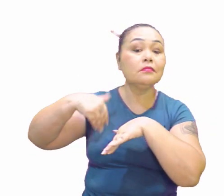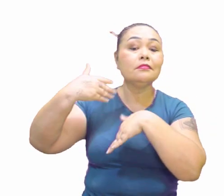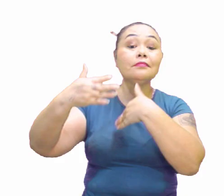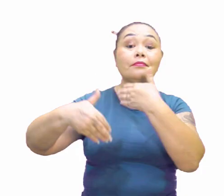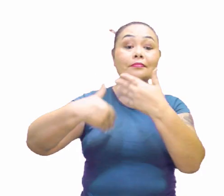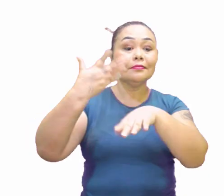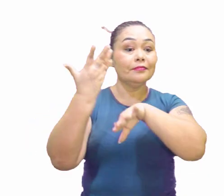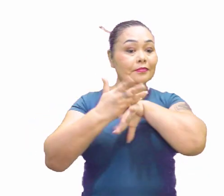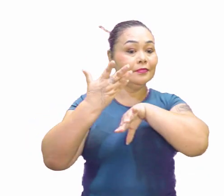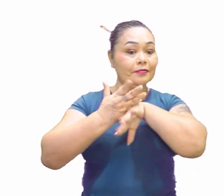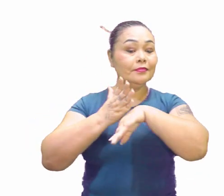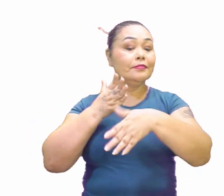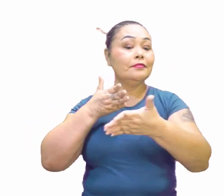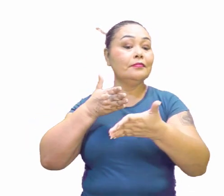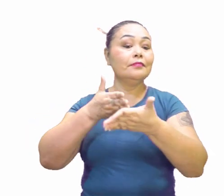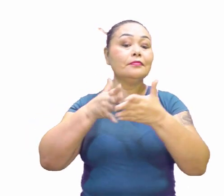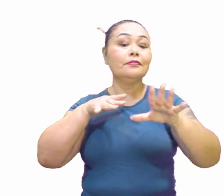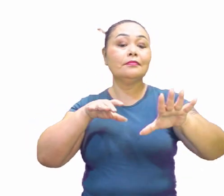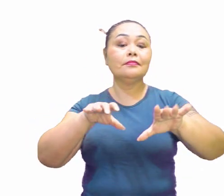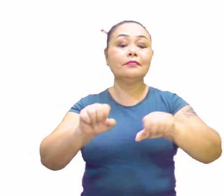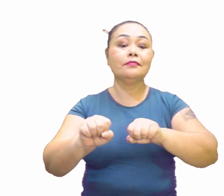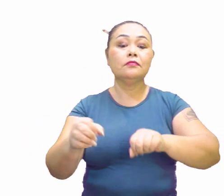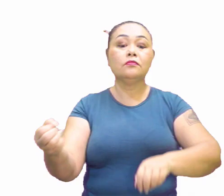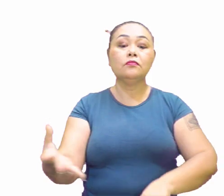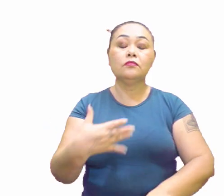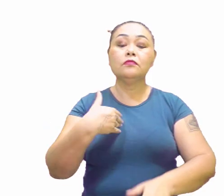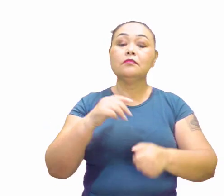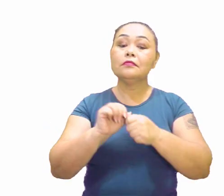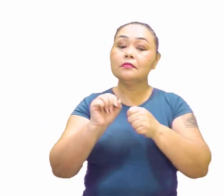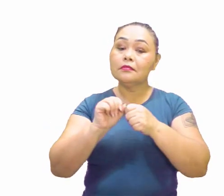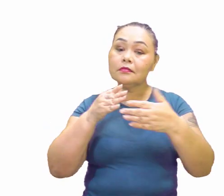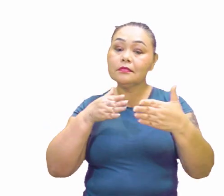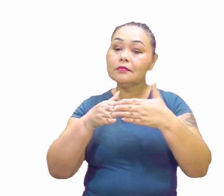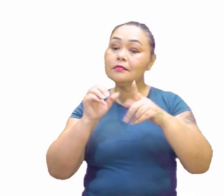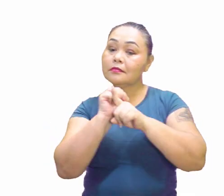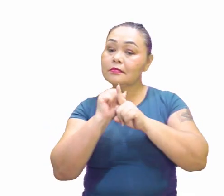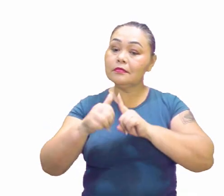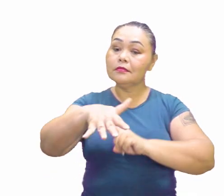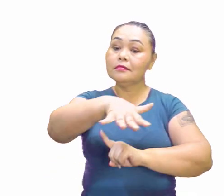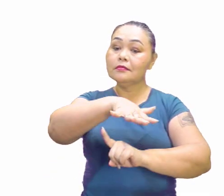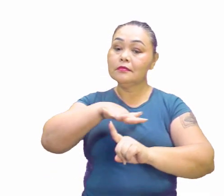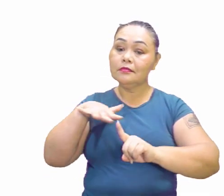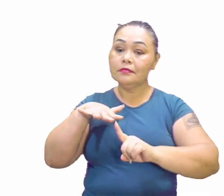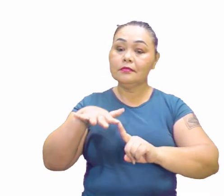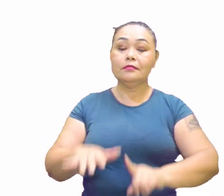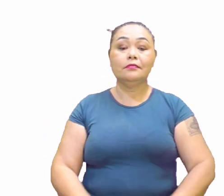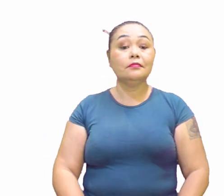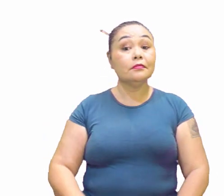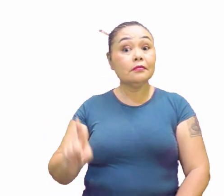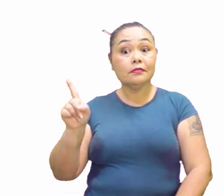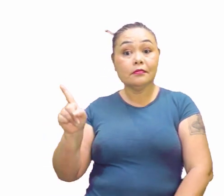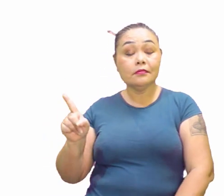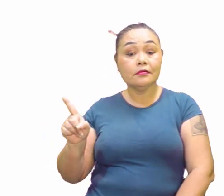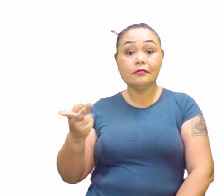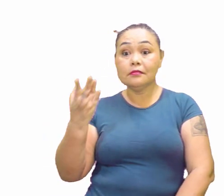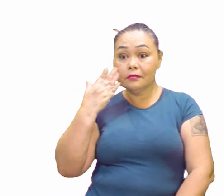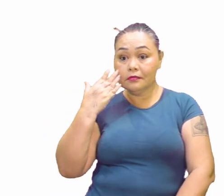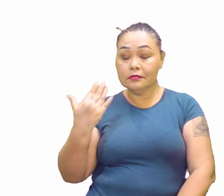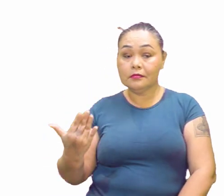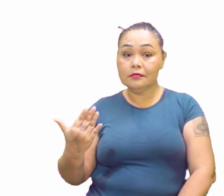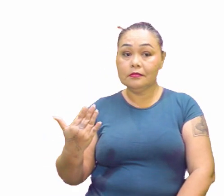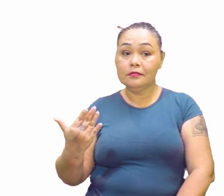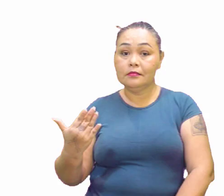na medida em que a prática limita a formação de novos paradigmas sociais. Aí você